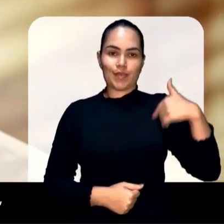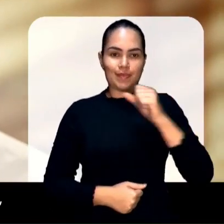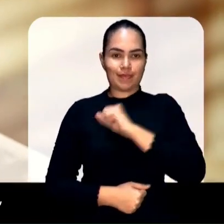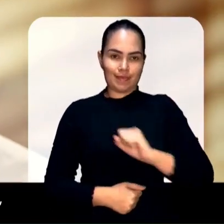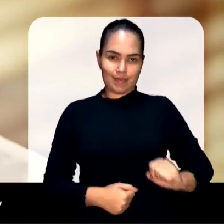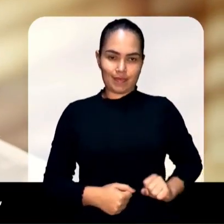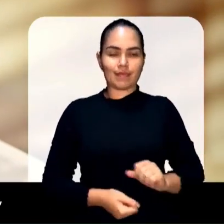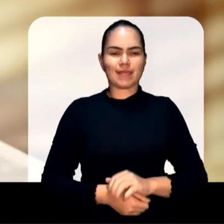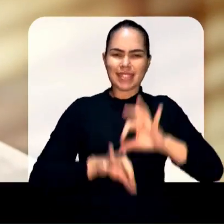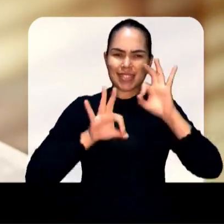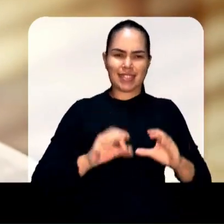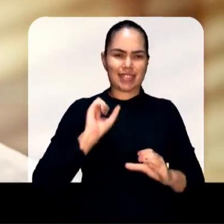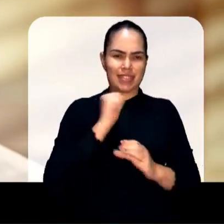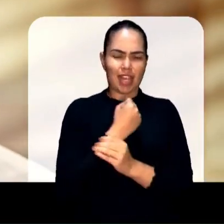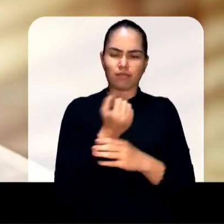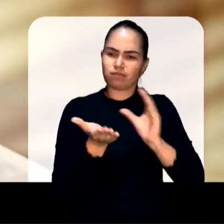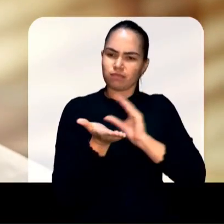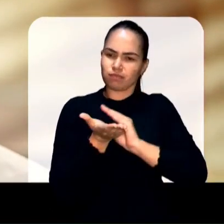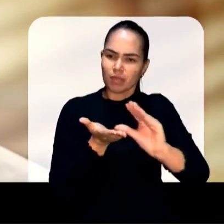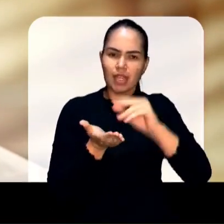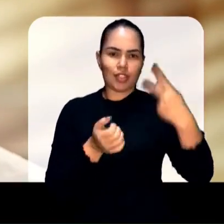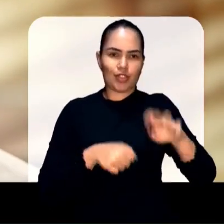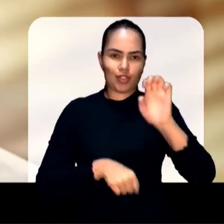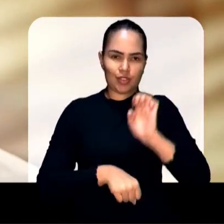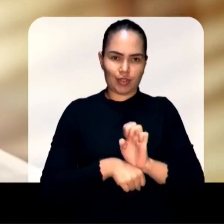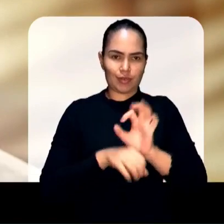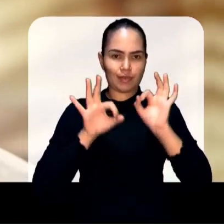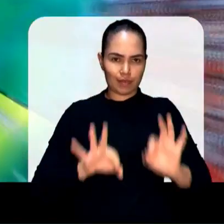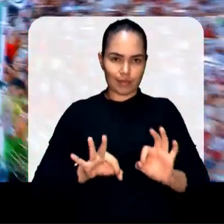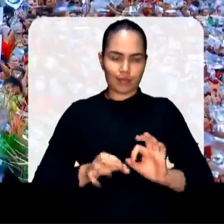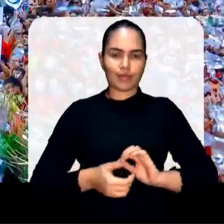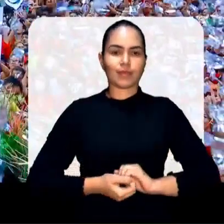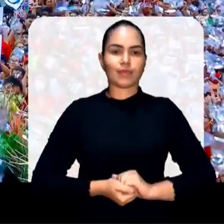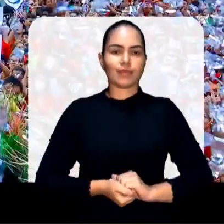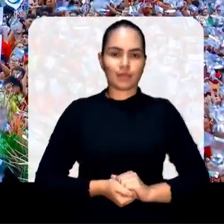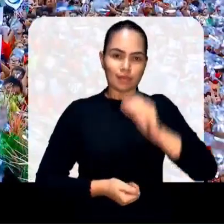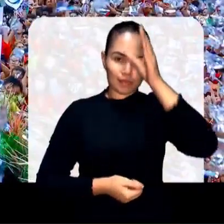governador e comigo no Senado, garantindo mais investimentos para o nosso estado.